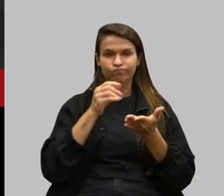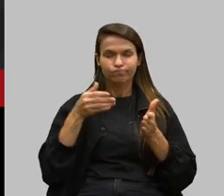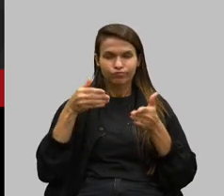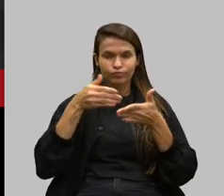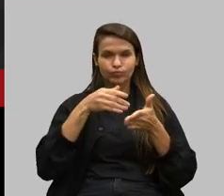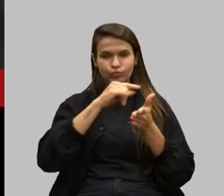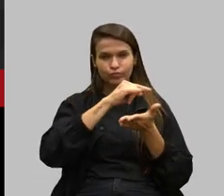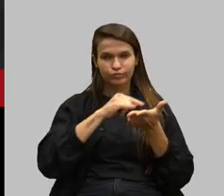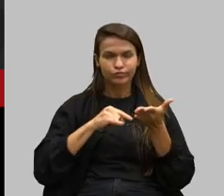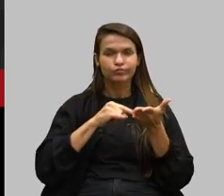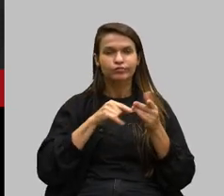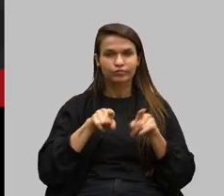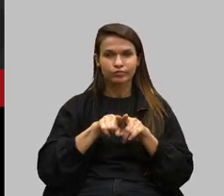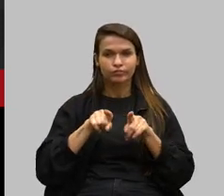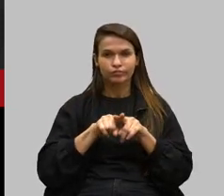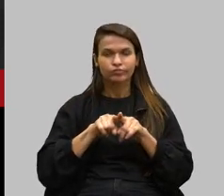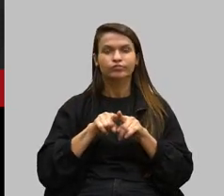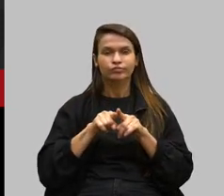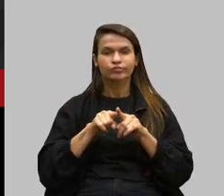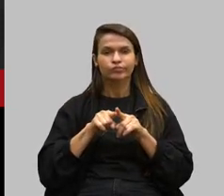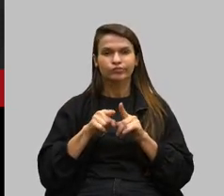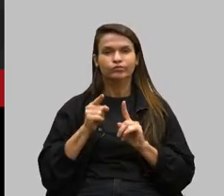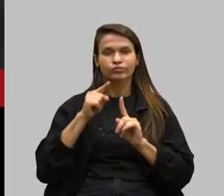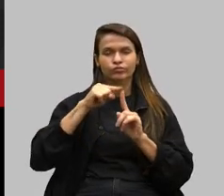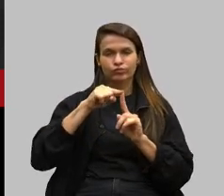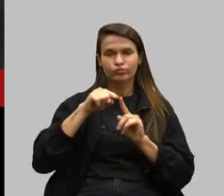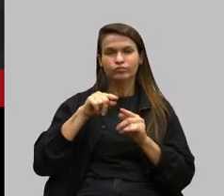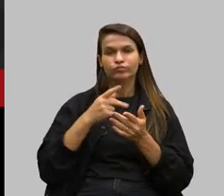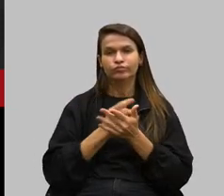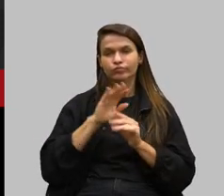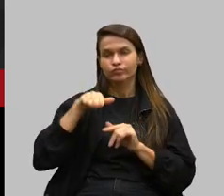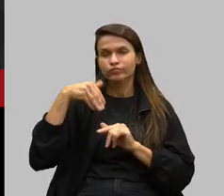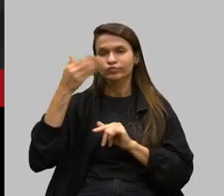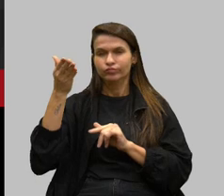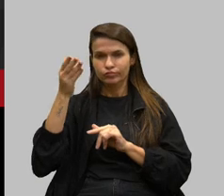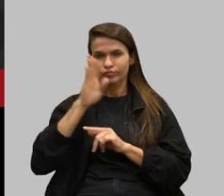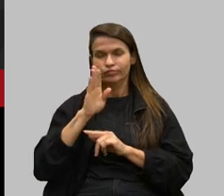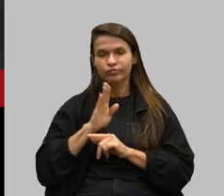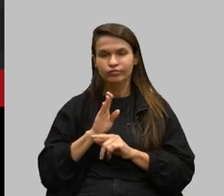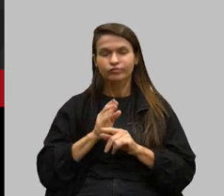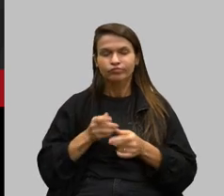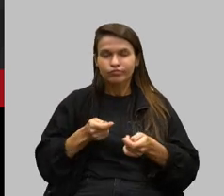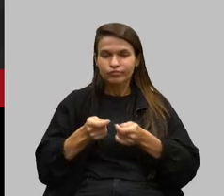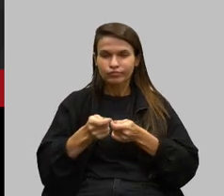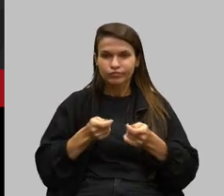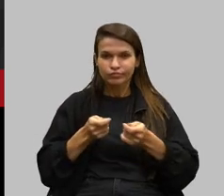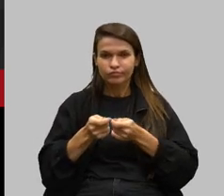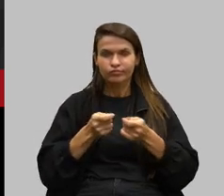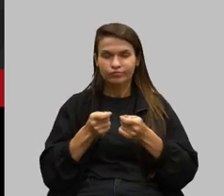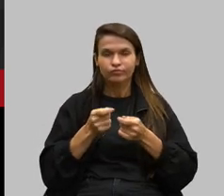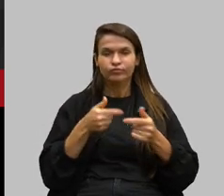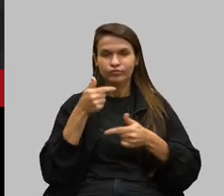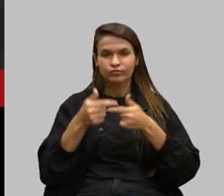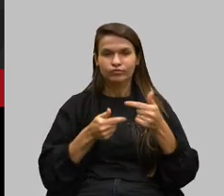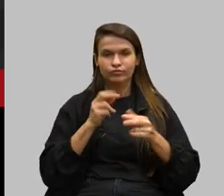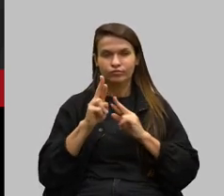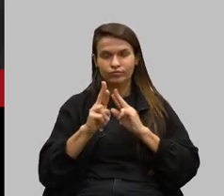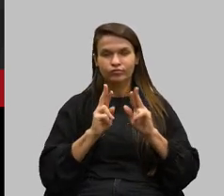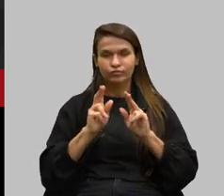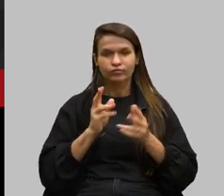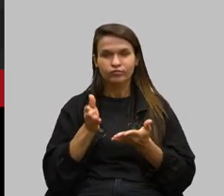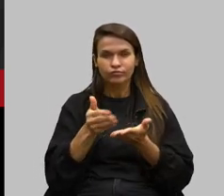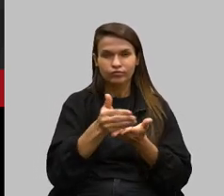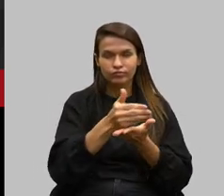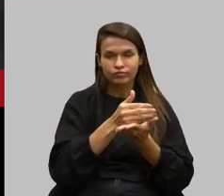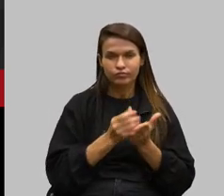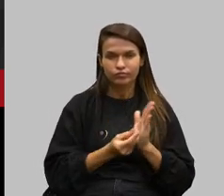bem como realizar o receptivo de missões internacionais planejar coordenar e executar atividades relacionadas à captação de